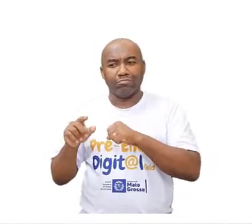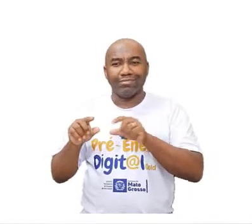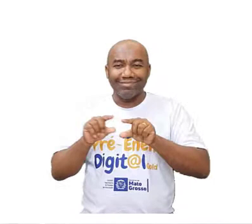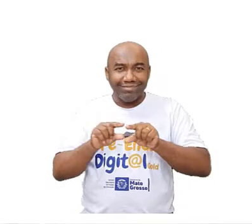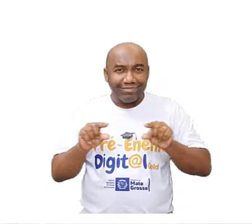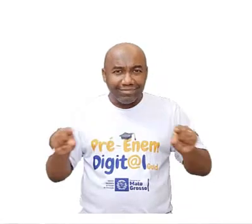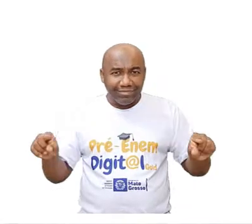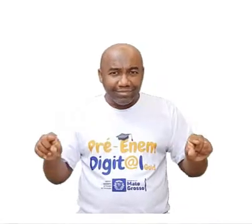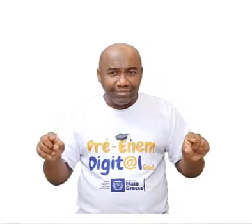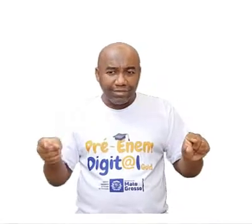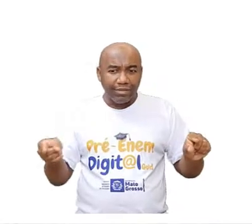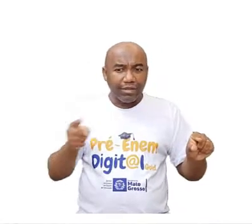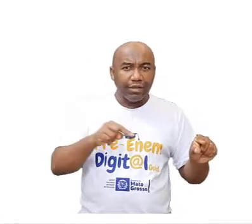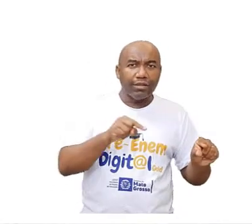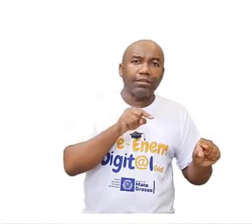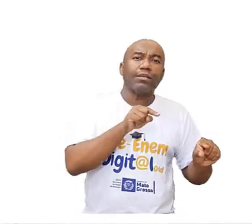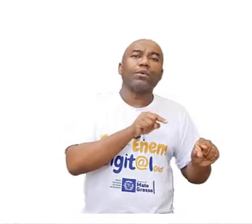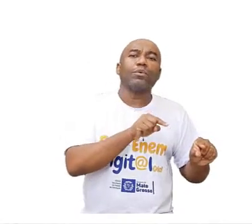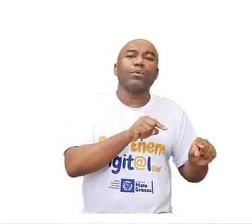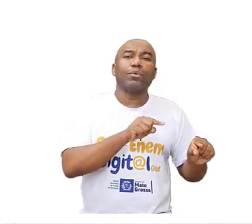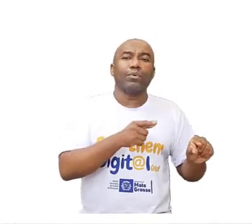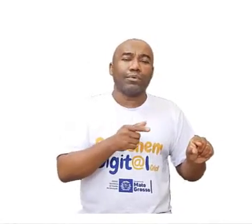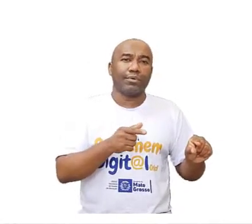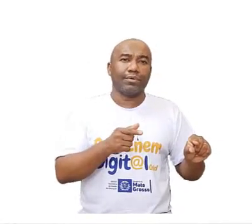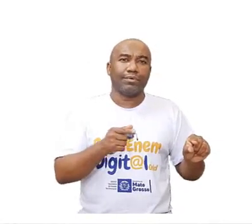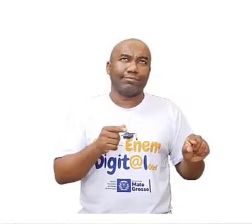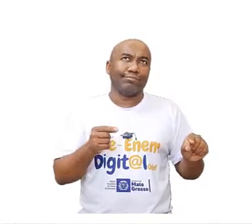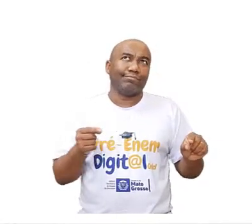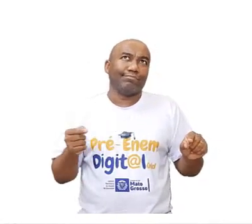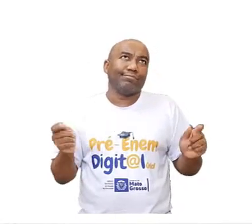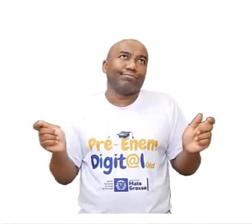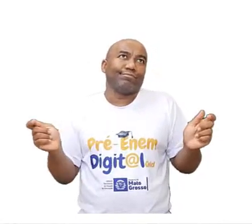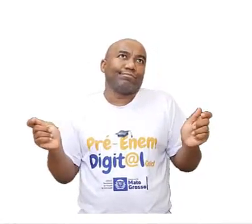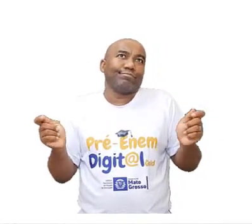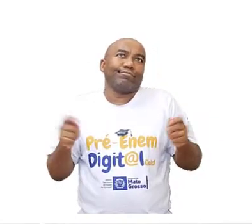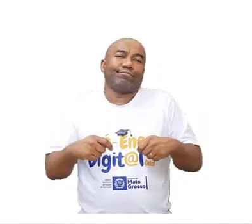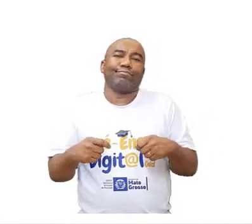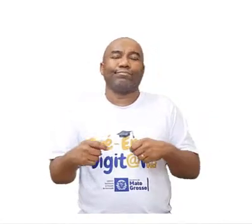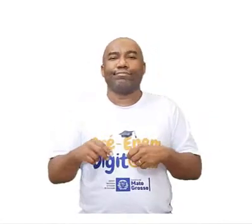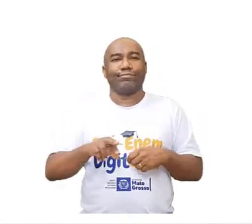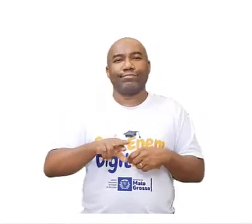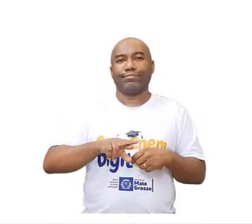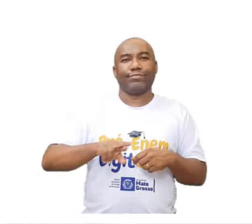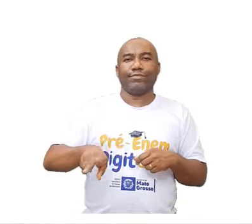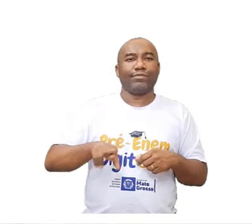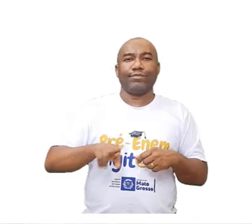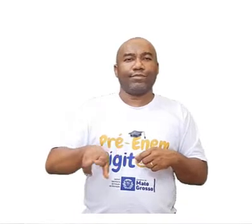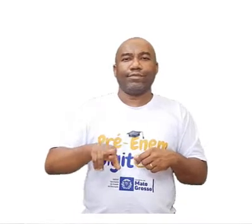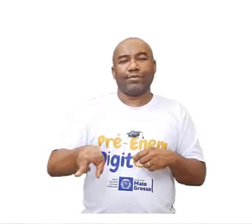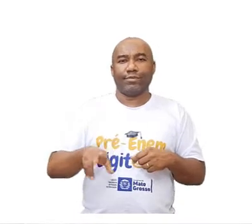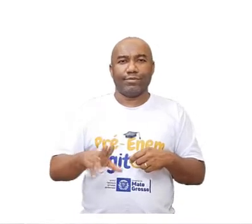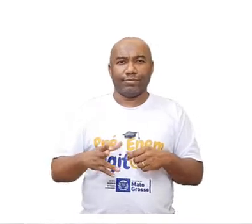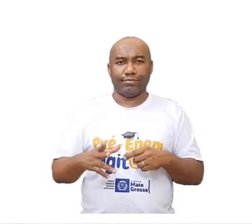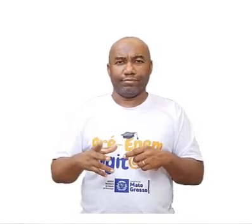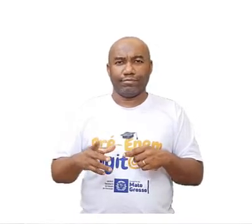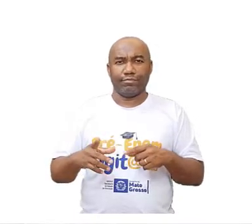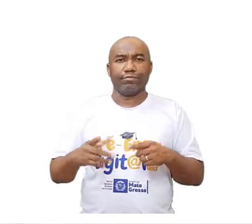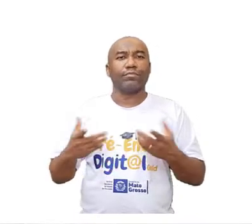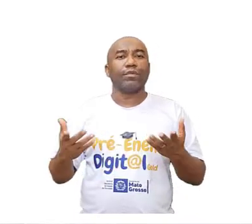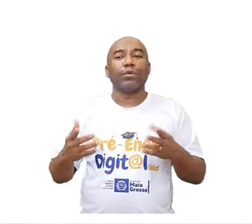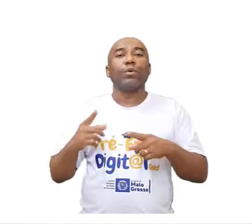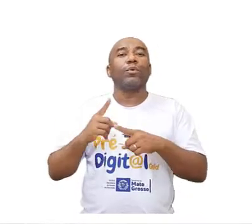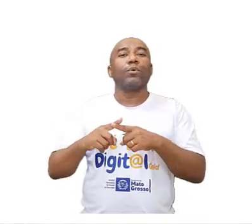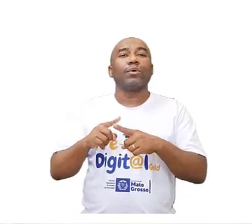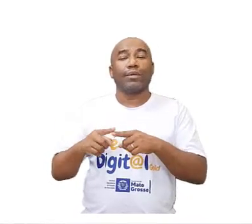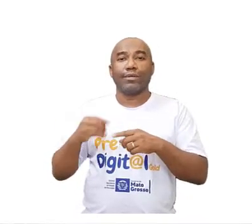dá para fazer a mesma relação que o exemplo anterior. Ele